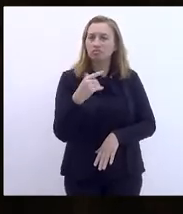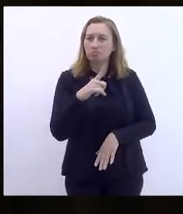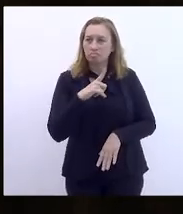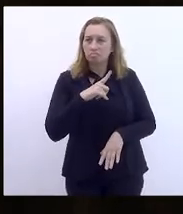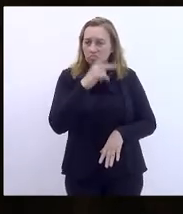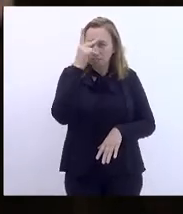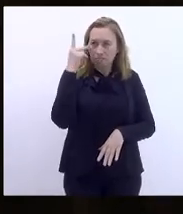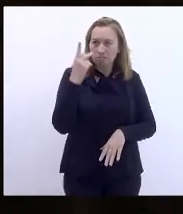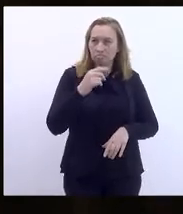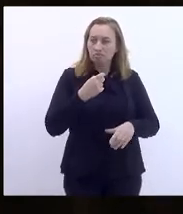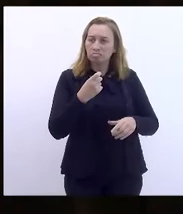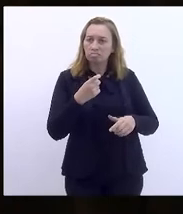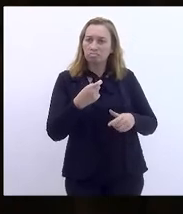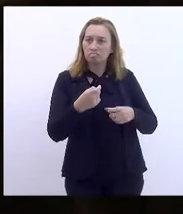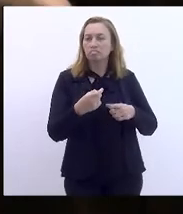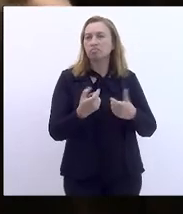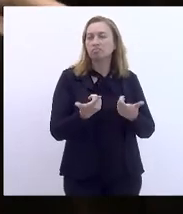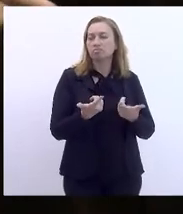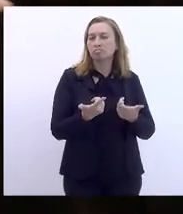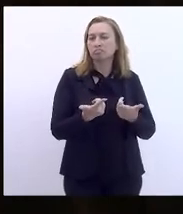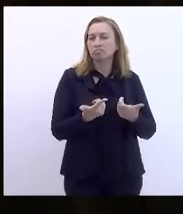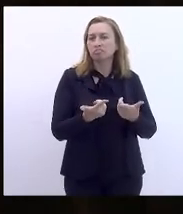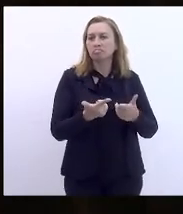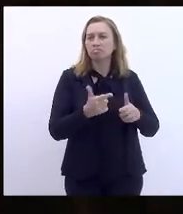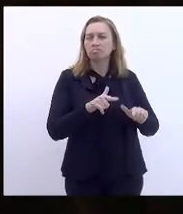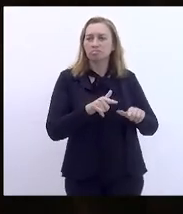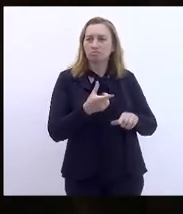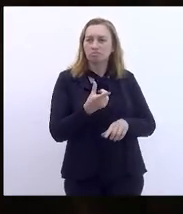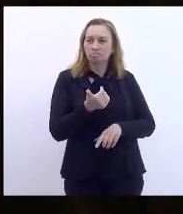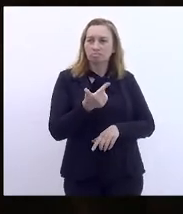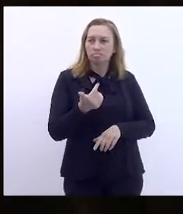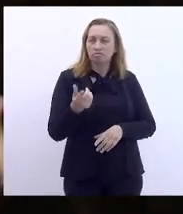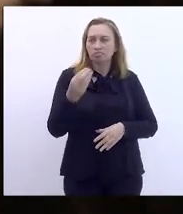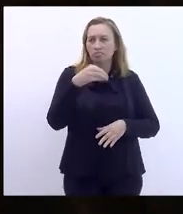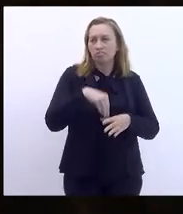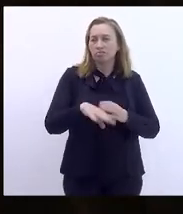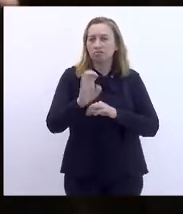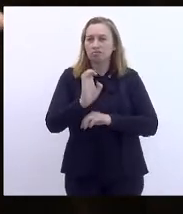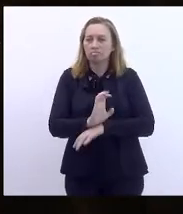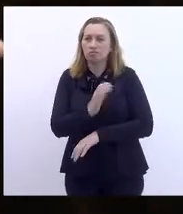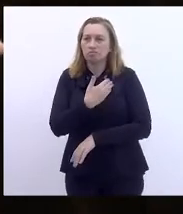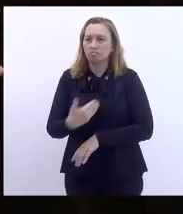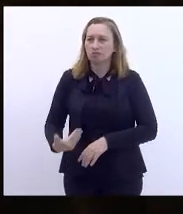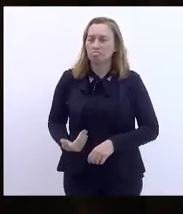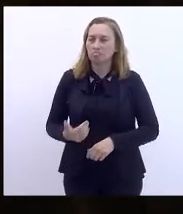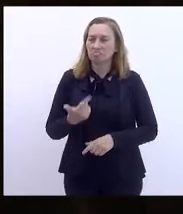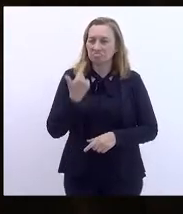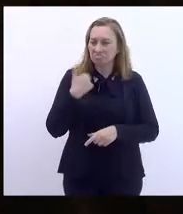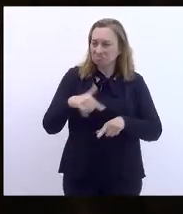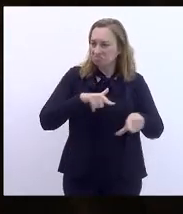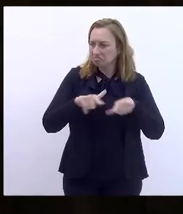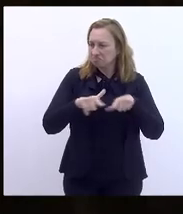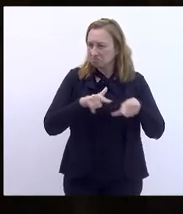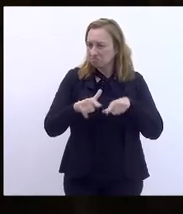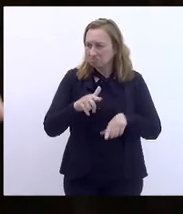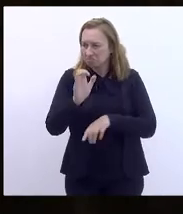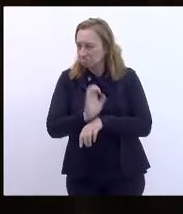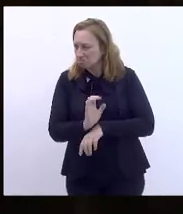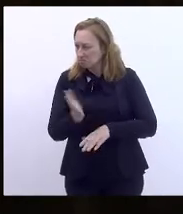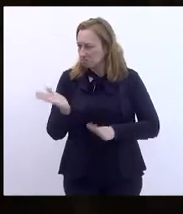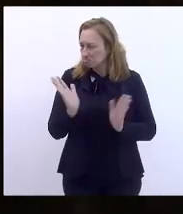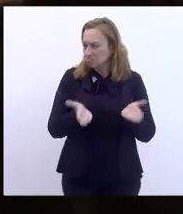tinha a gente arrumada lá dentro e quem tá armado lá dentro de ao governo do estado e eu não vejo o trabalho do Estado hoje lá dentro